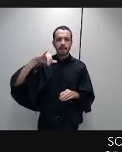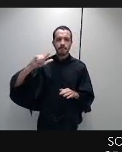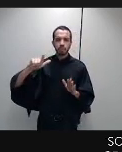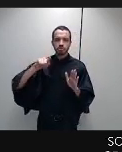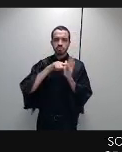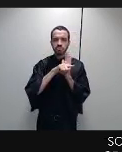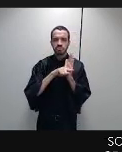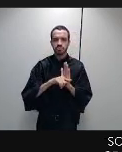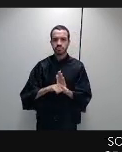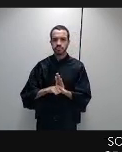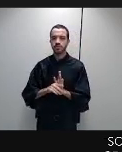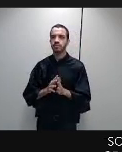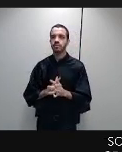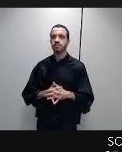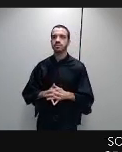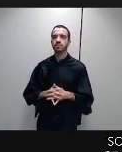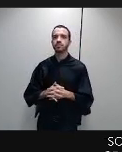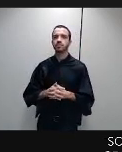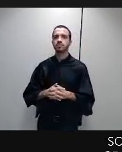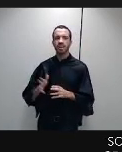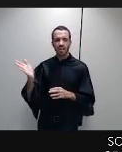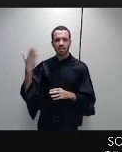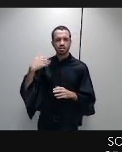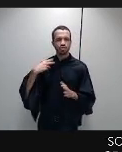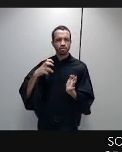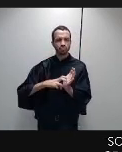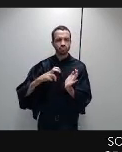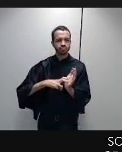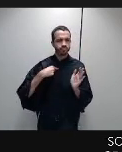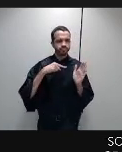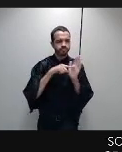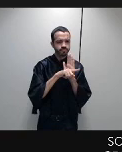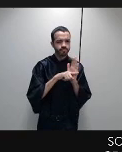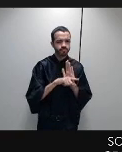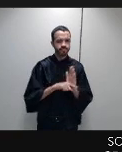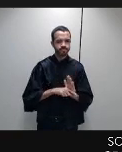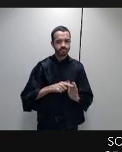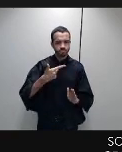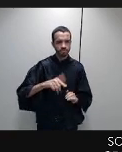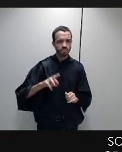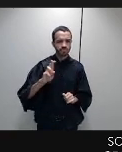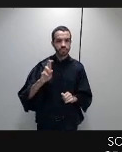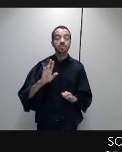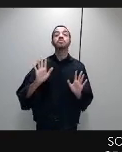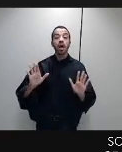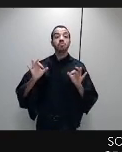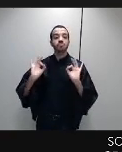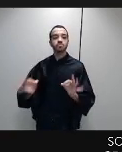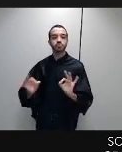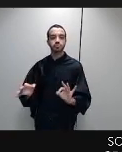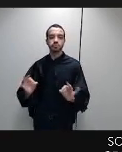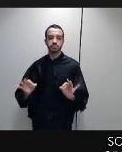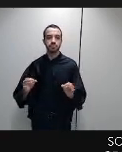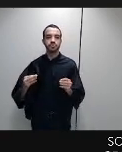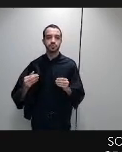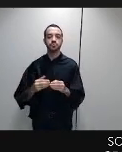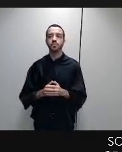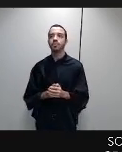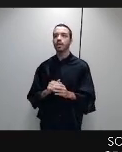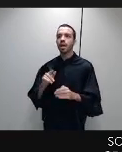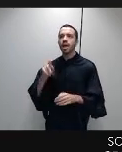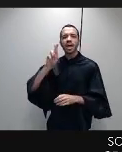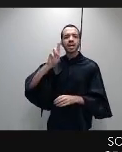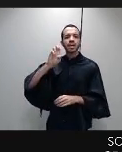os áudios hoje pela manhã e é isso mesmo as meninas Regina teria alguma observação